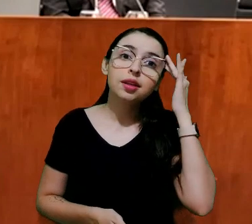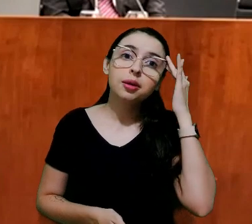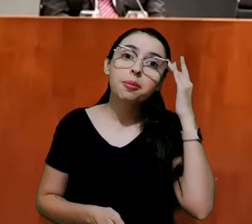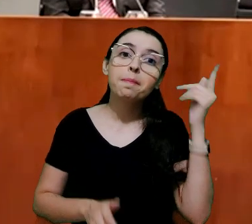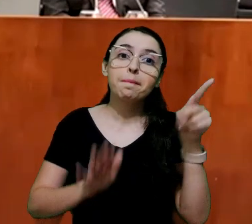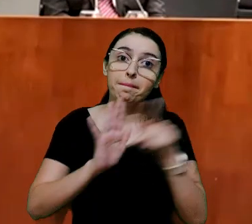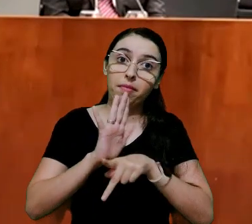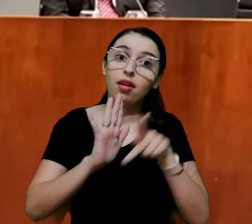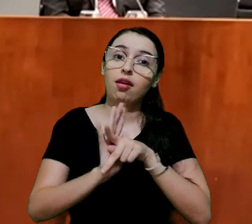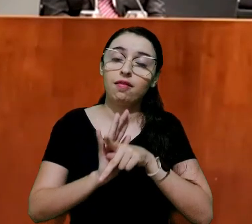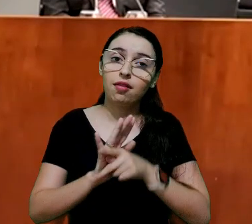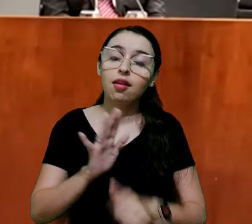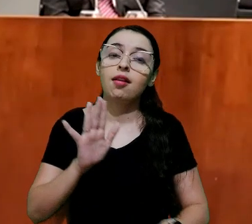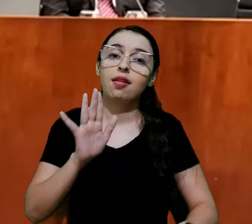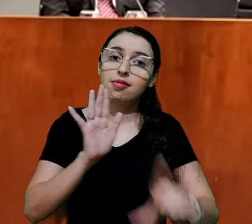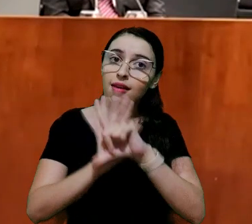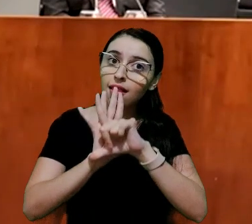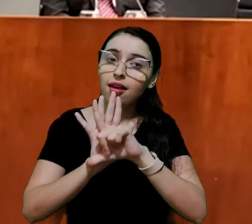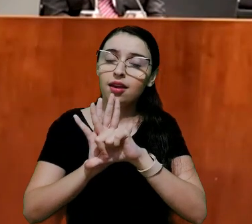pode dizer não aceito.